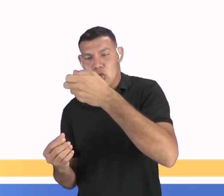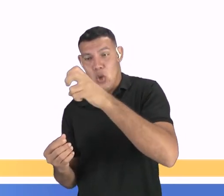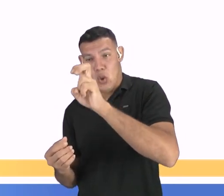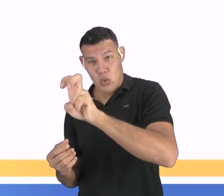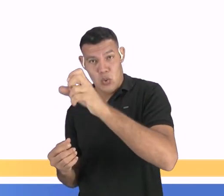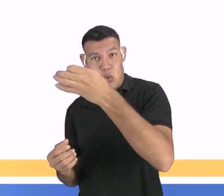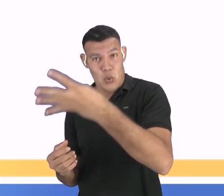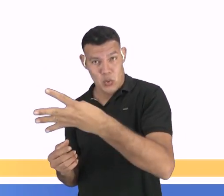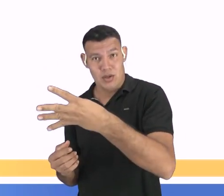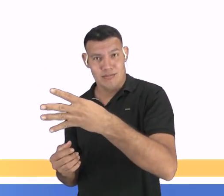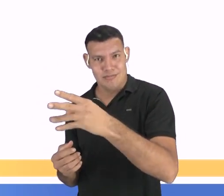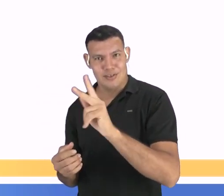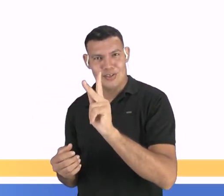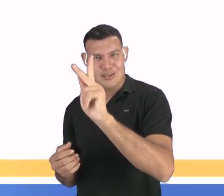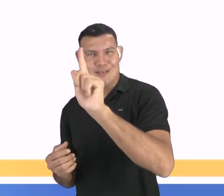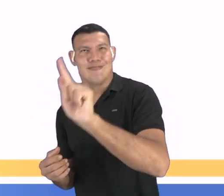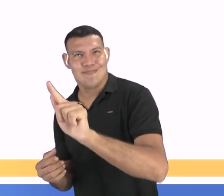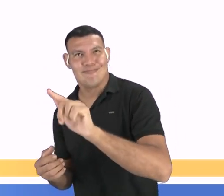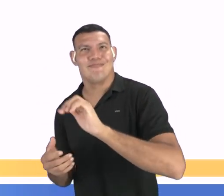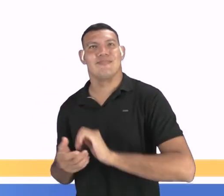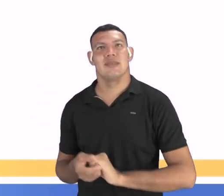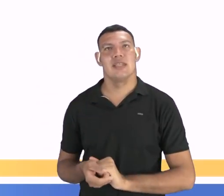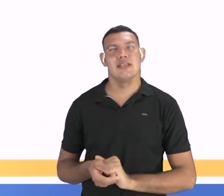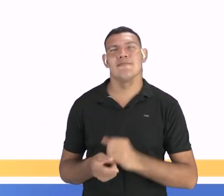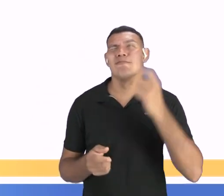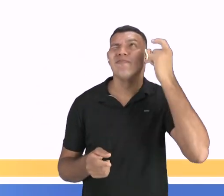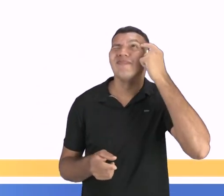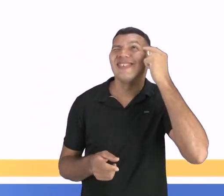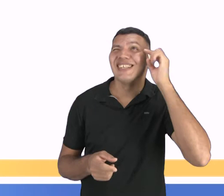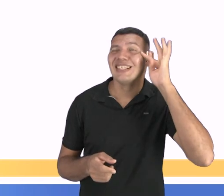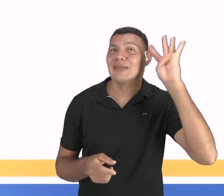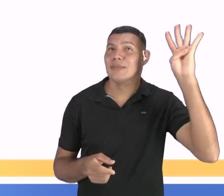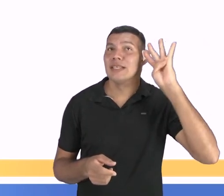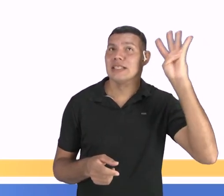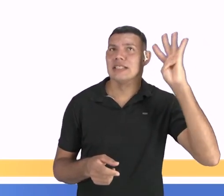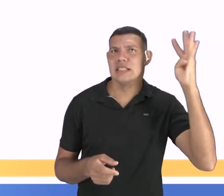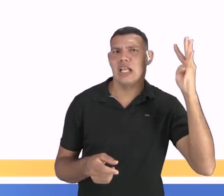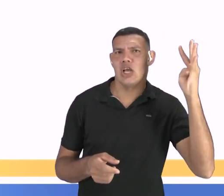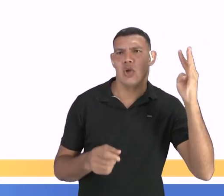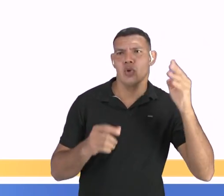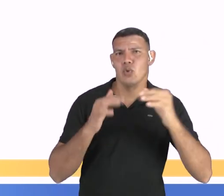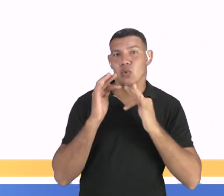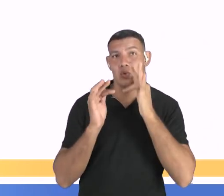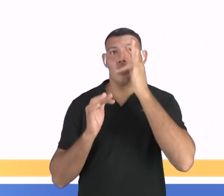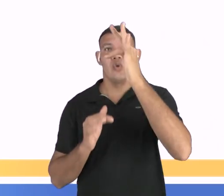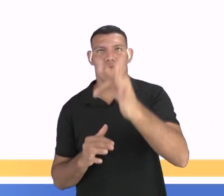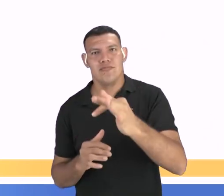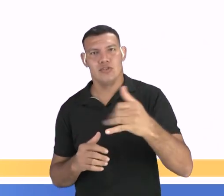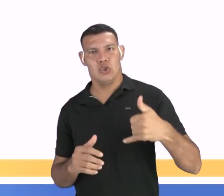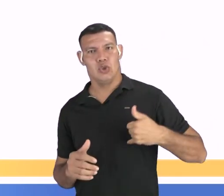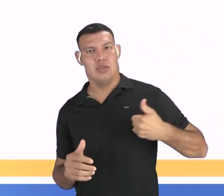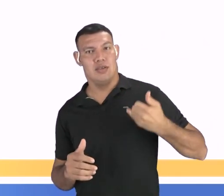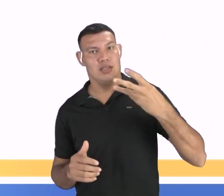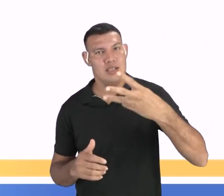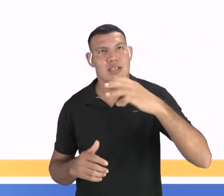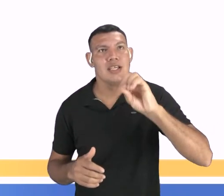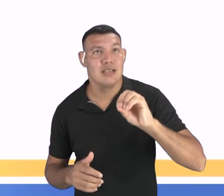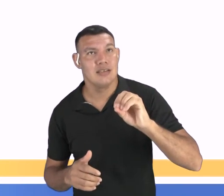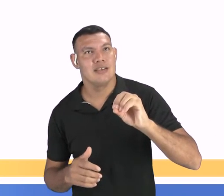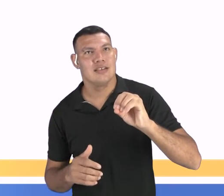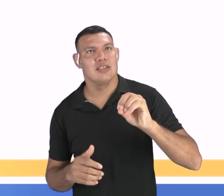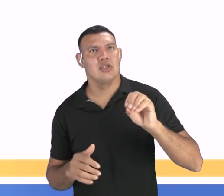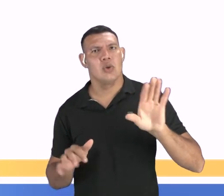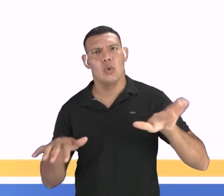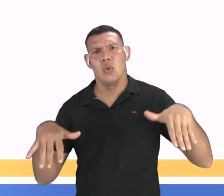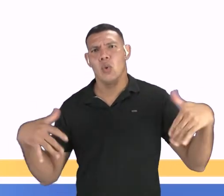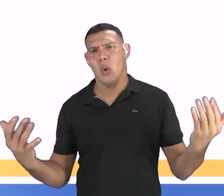e peso. Nós queremos saber se elas são diretamente ou inversamente proporcionais. Então, vamos pensar um pouquinho aí a respeito